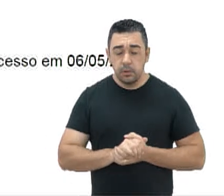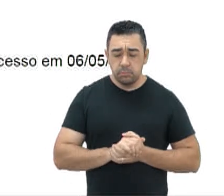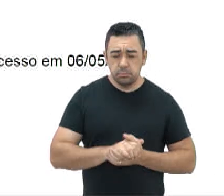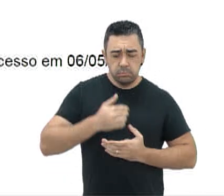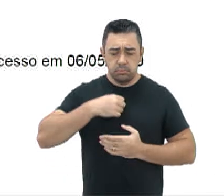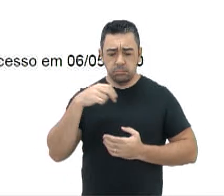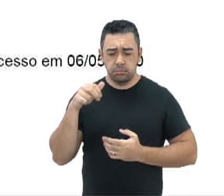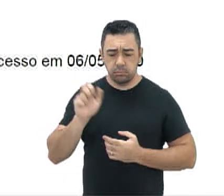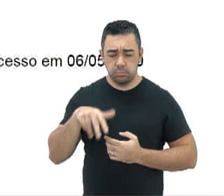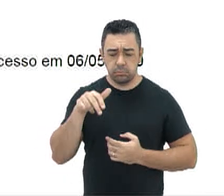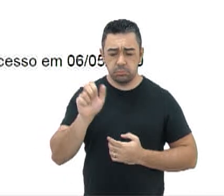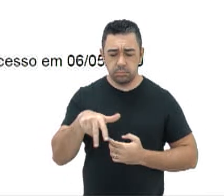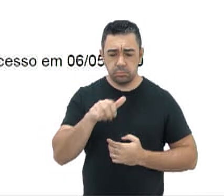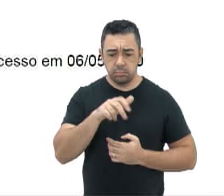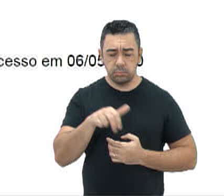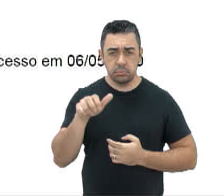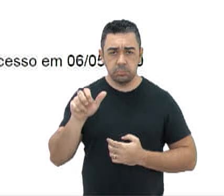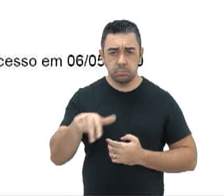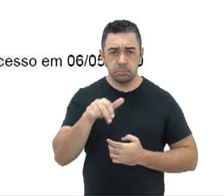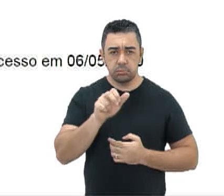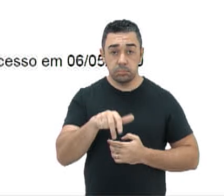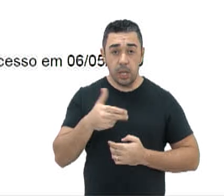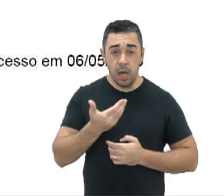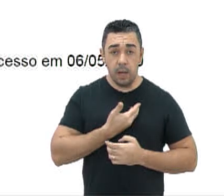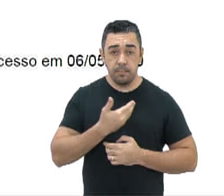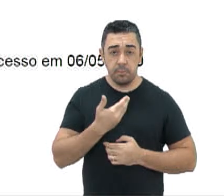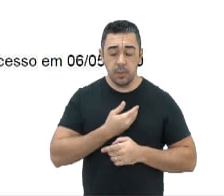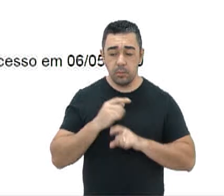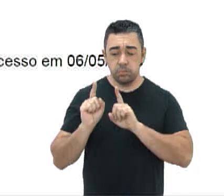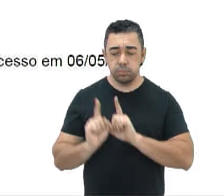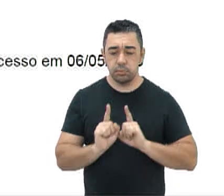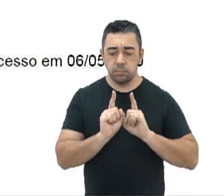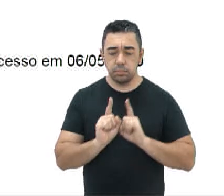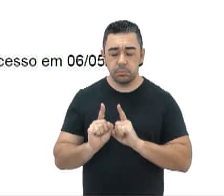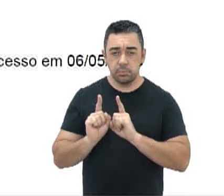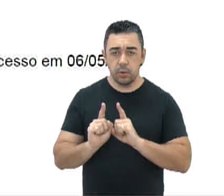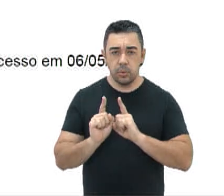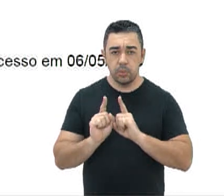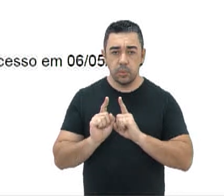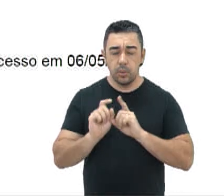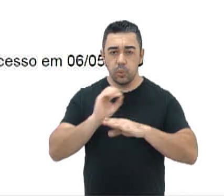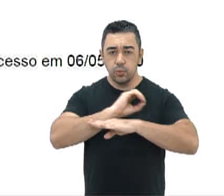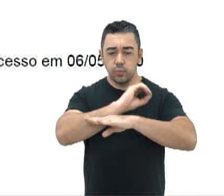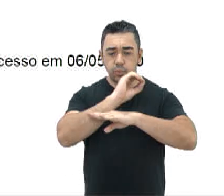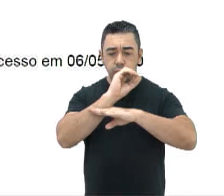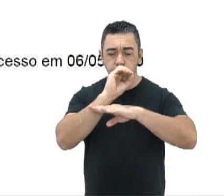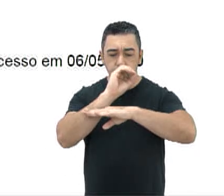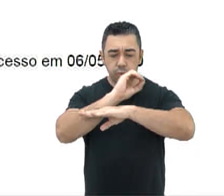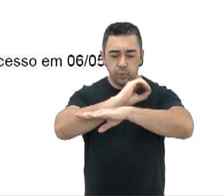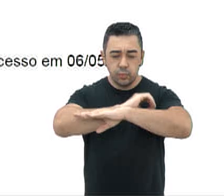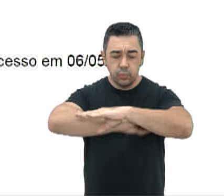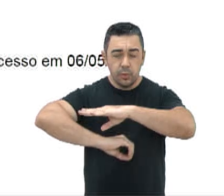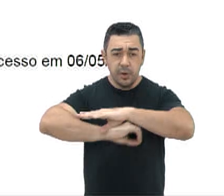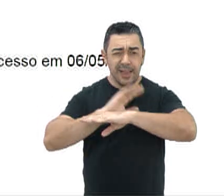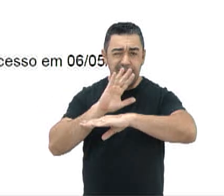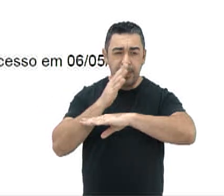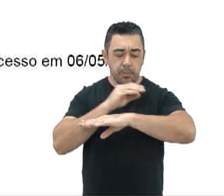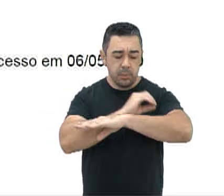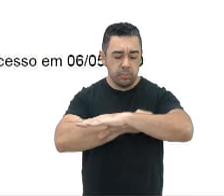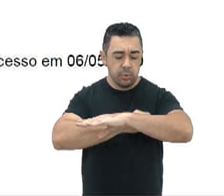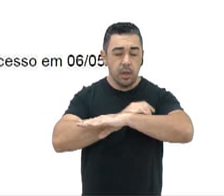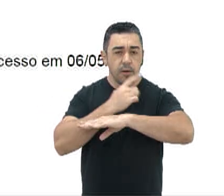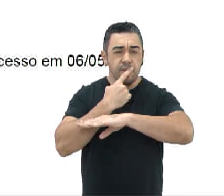Caminhava com dois amigos pelo passeio, o sol se punha. O céu se tornou repentinamente vermelho. Eu